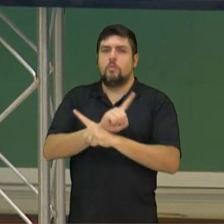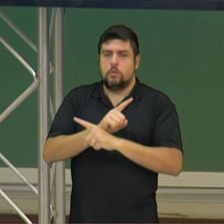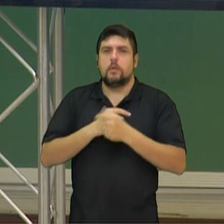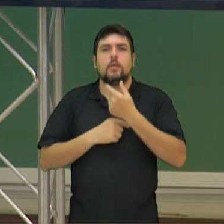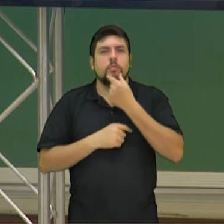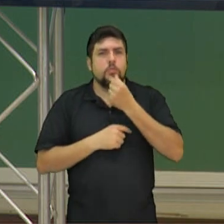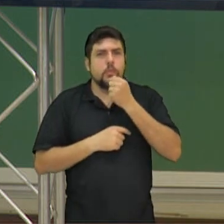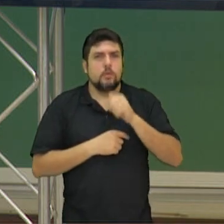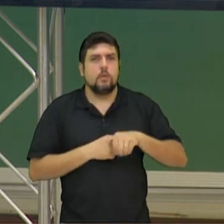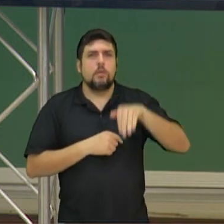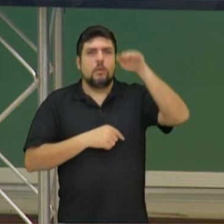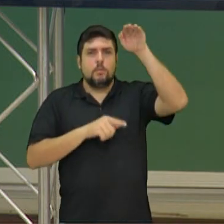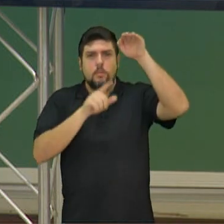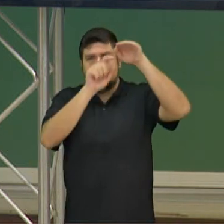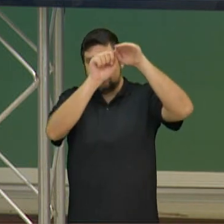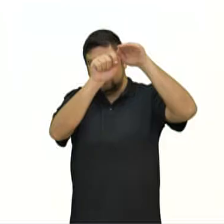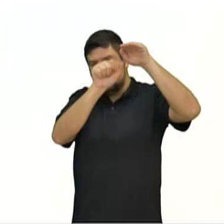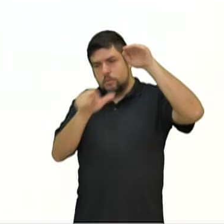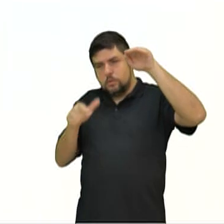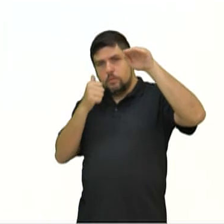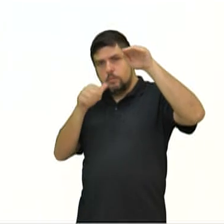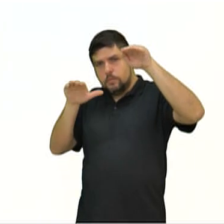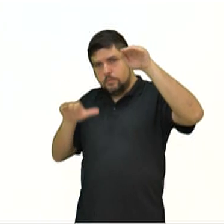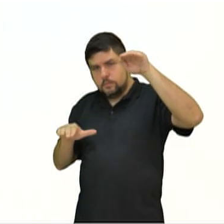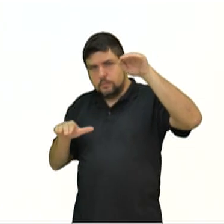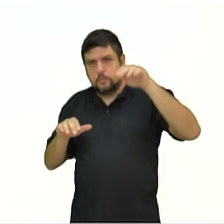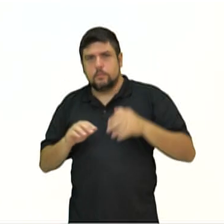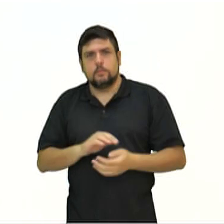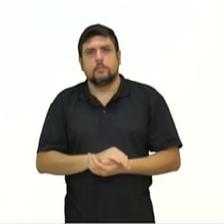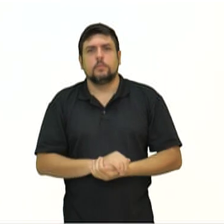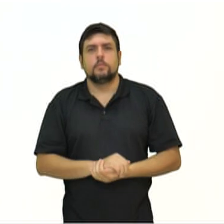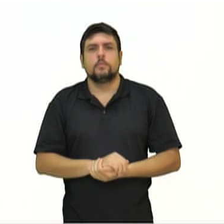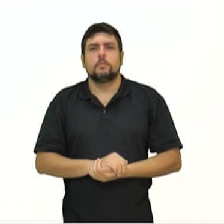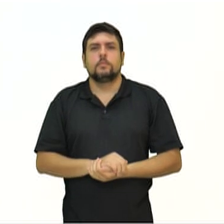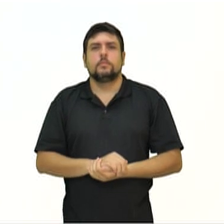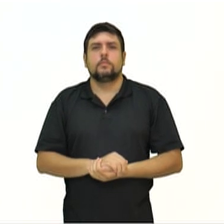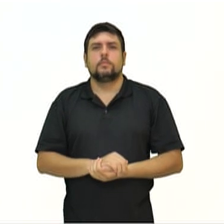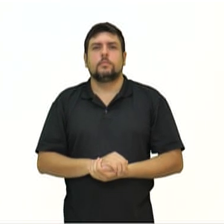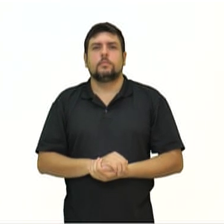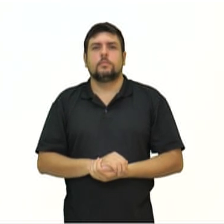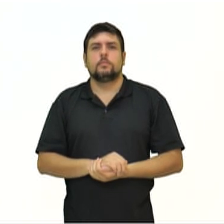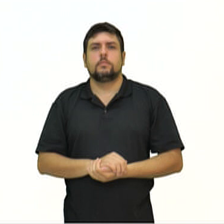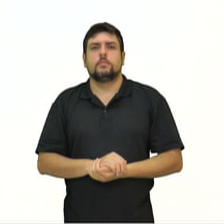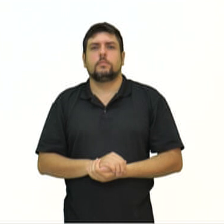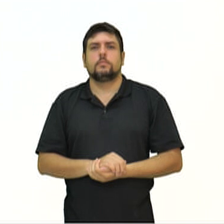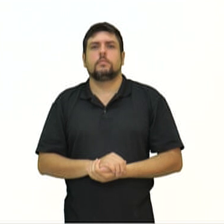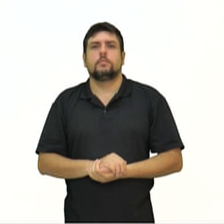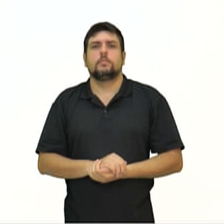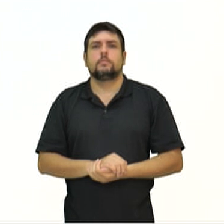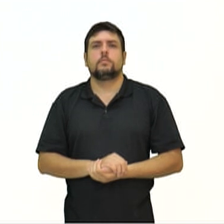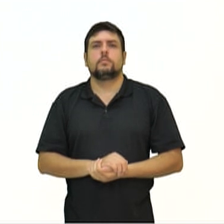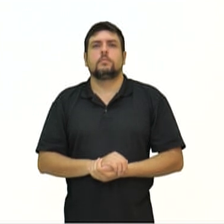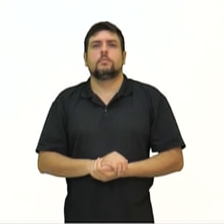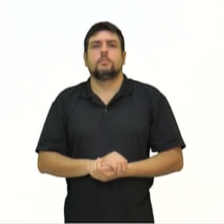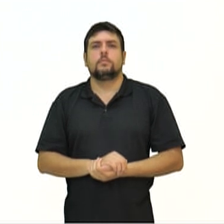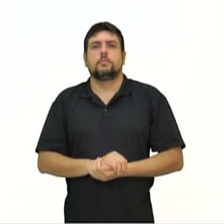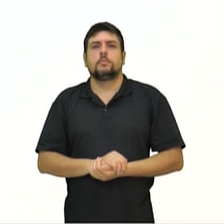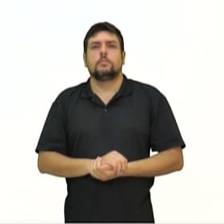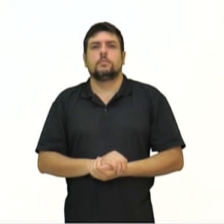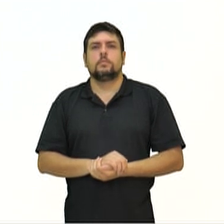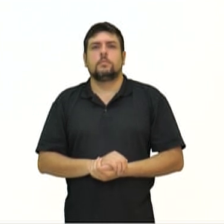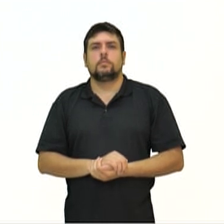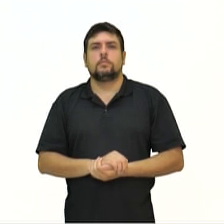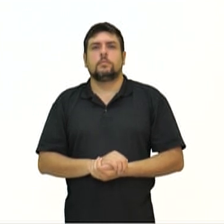mais alto. Number 2. The man wearing blue is less patient than the others.